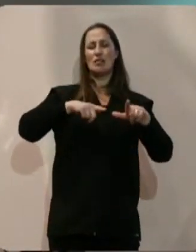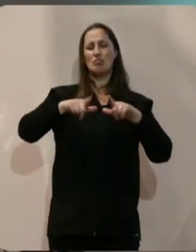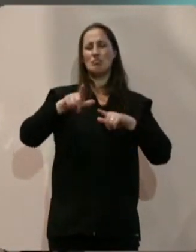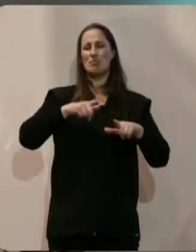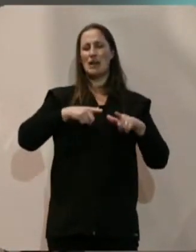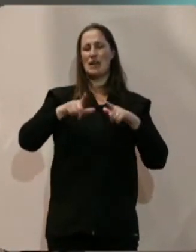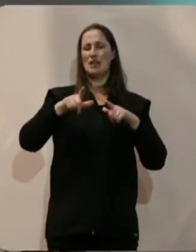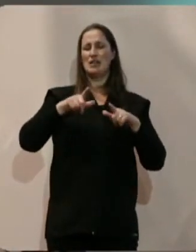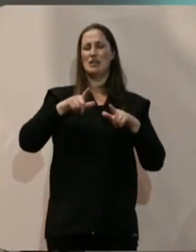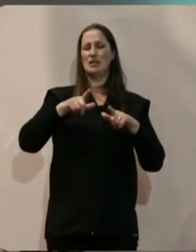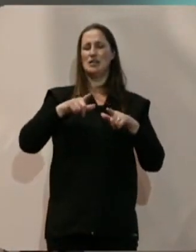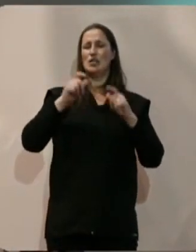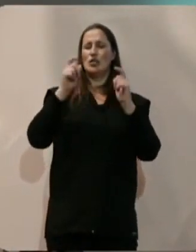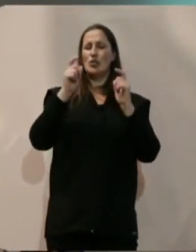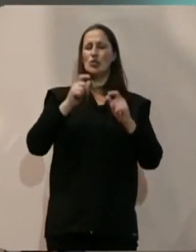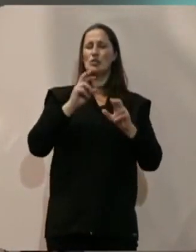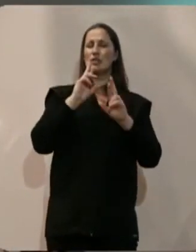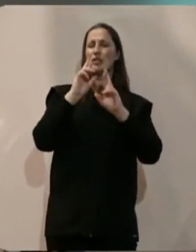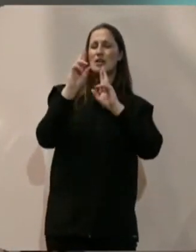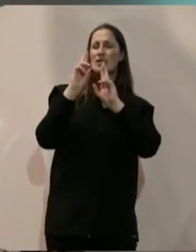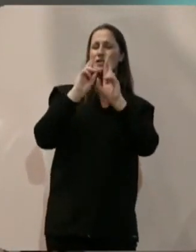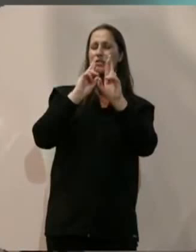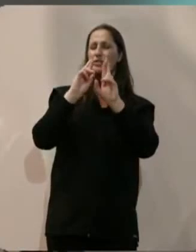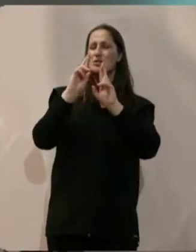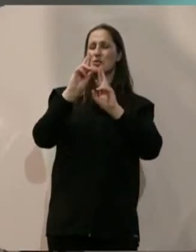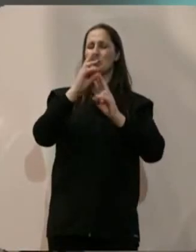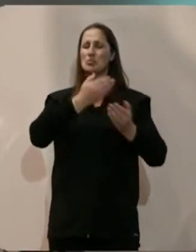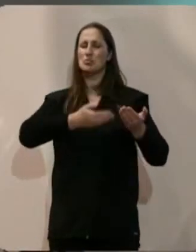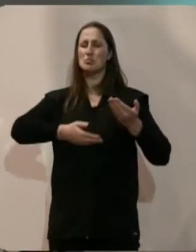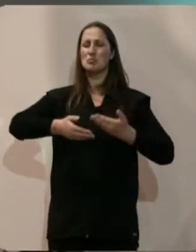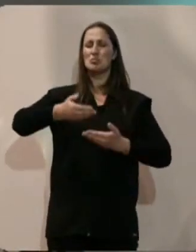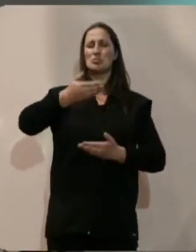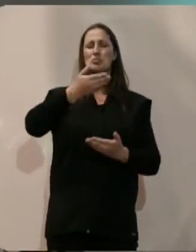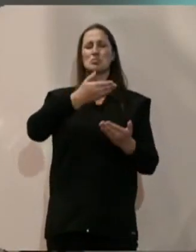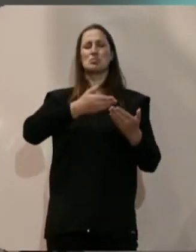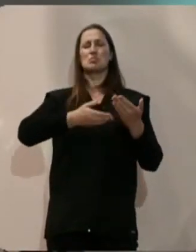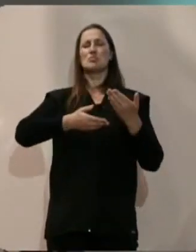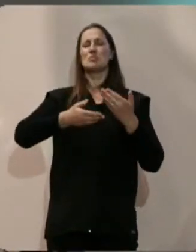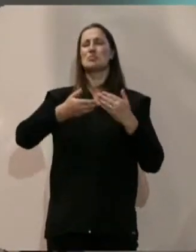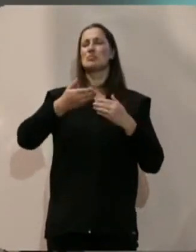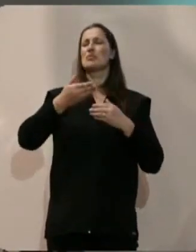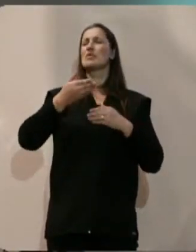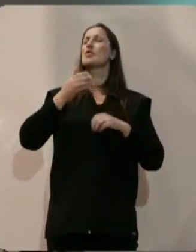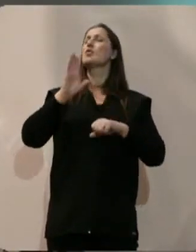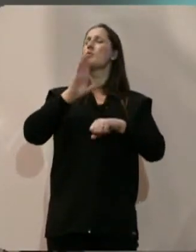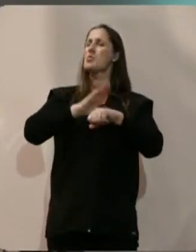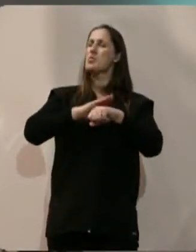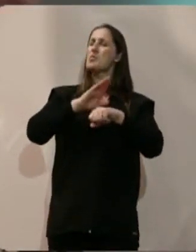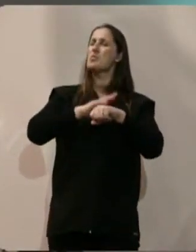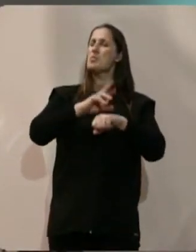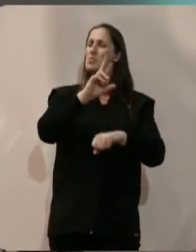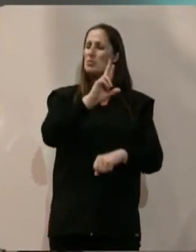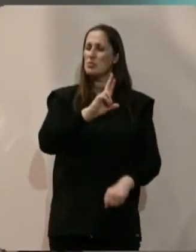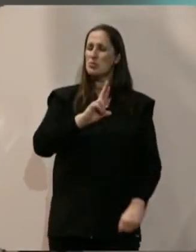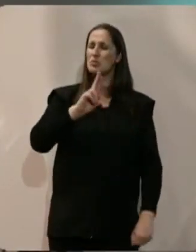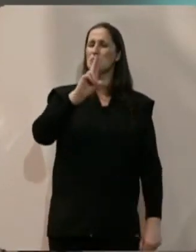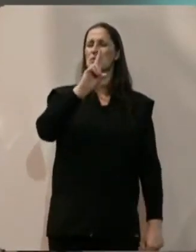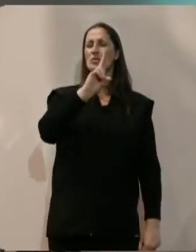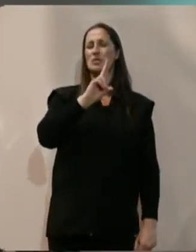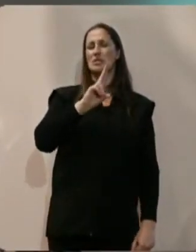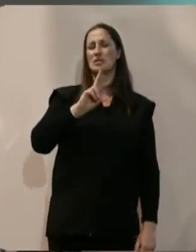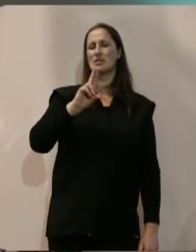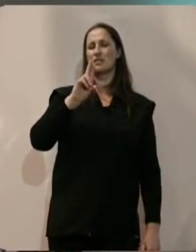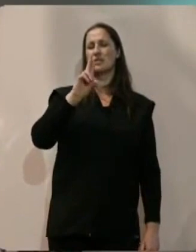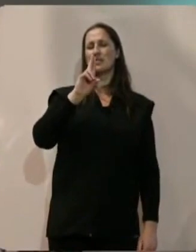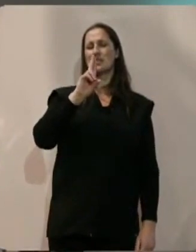onde quer que eles se relacionem com pessoas, faz deles instrumento do teu poder. Ó